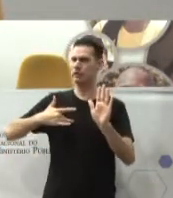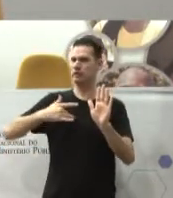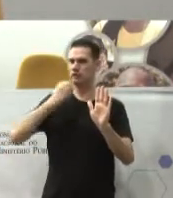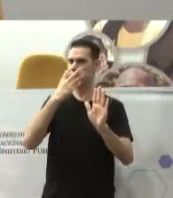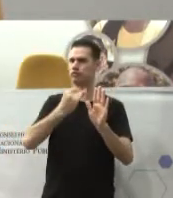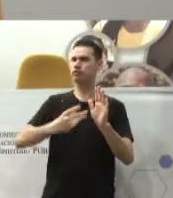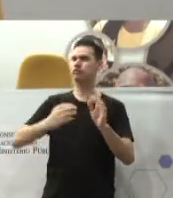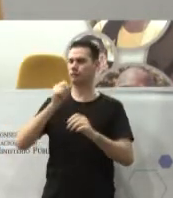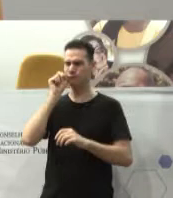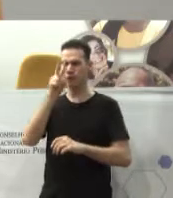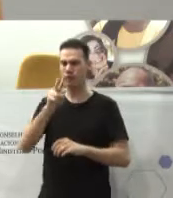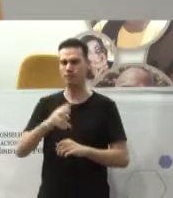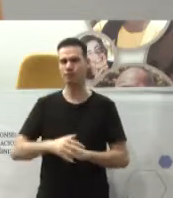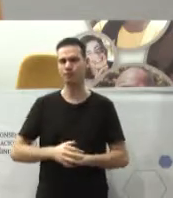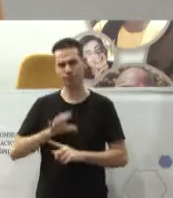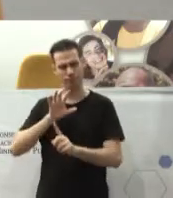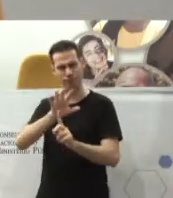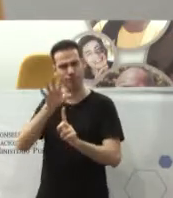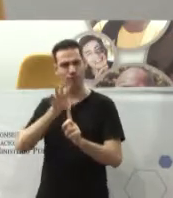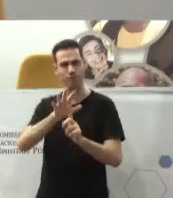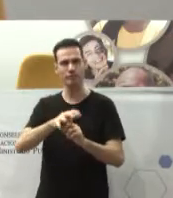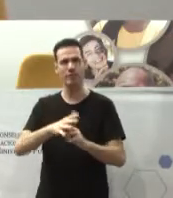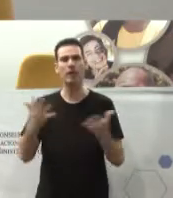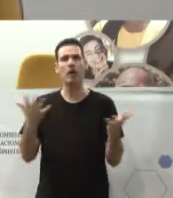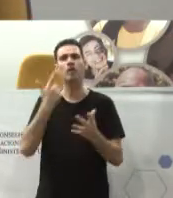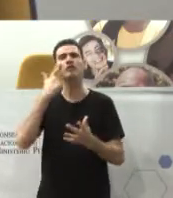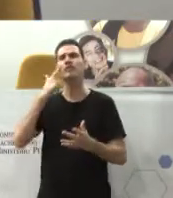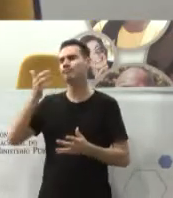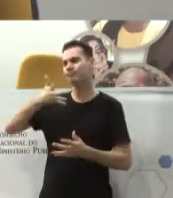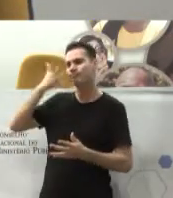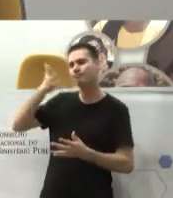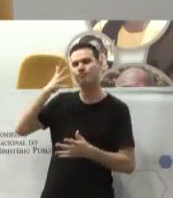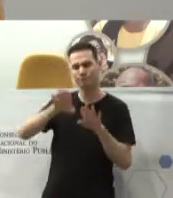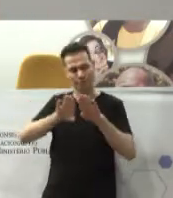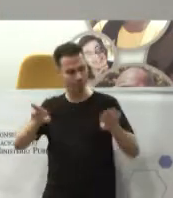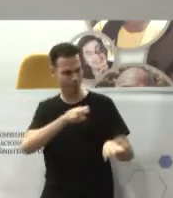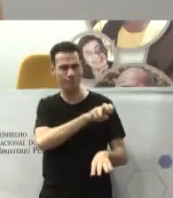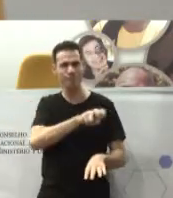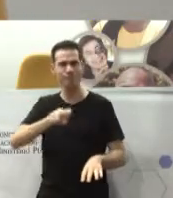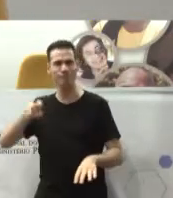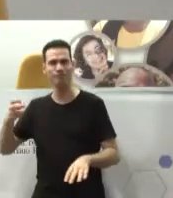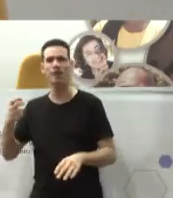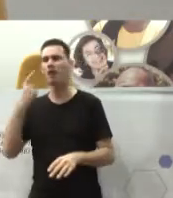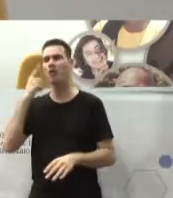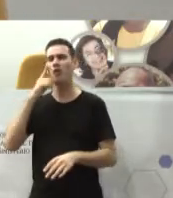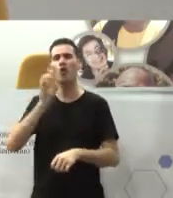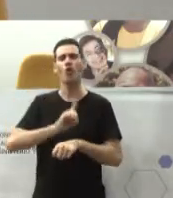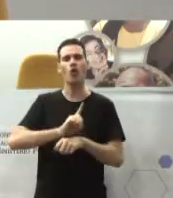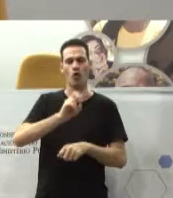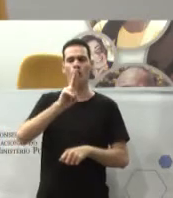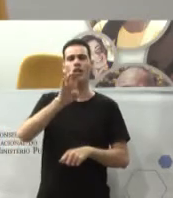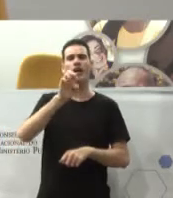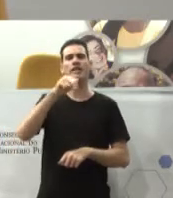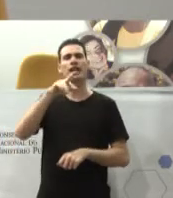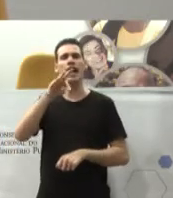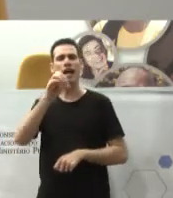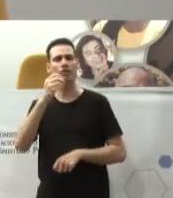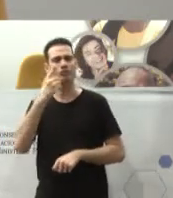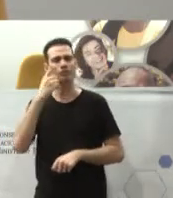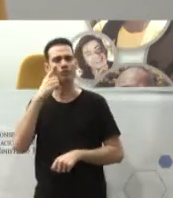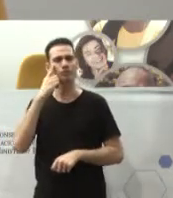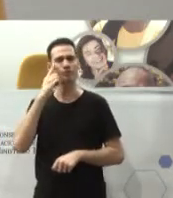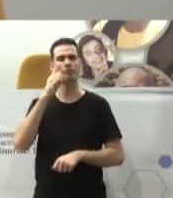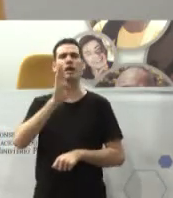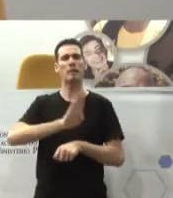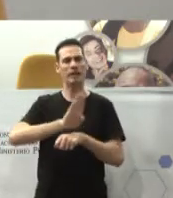que isso acontecesse. E aqui vamos aos nossos palestrantes, painelistas, Dr. Renato Dresch, bacharel em Direito pela Faculdade